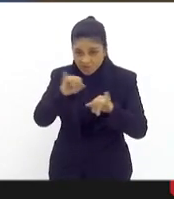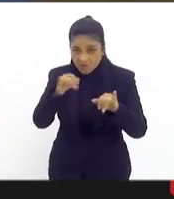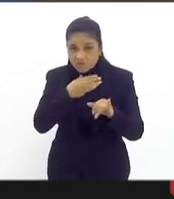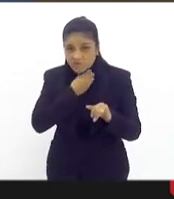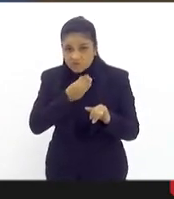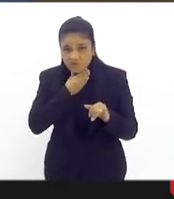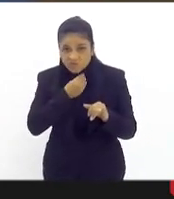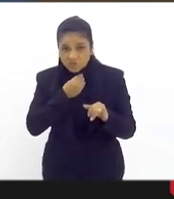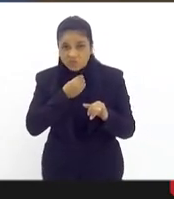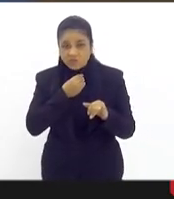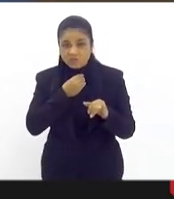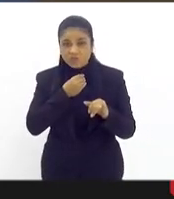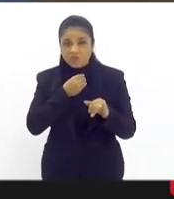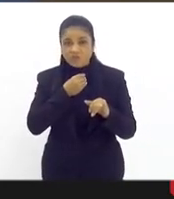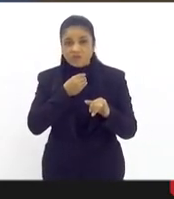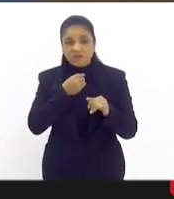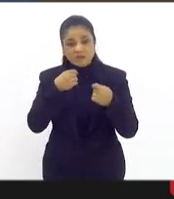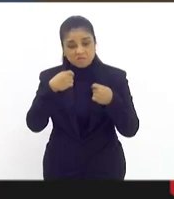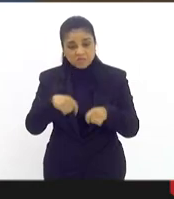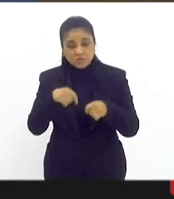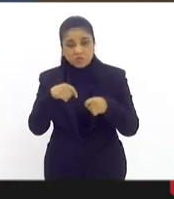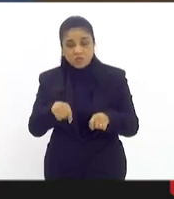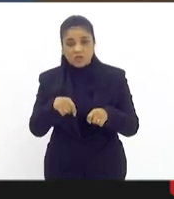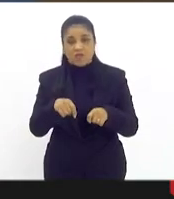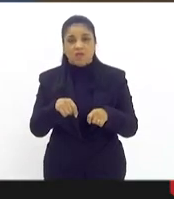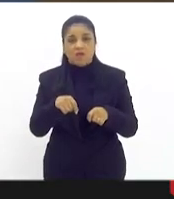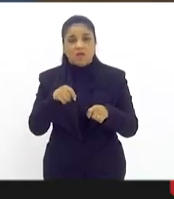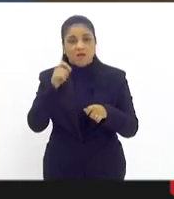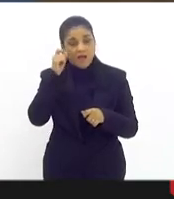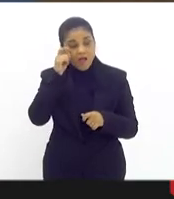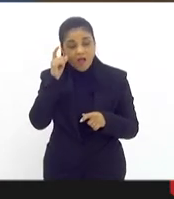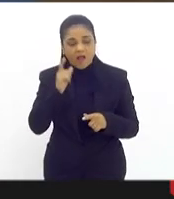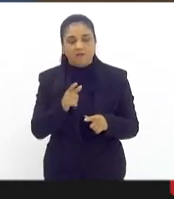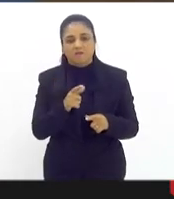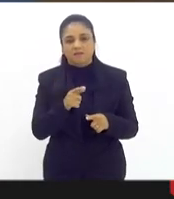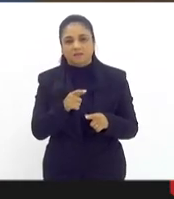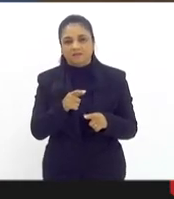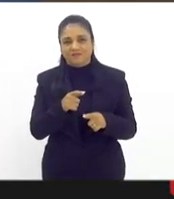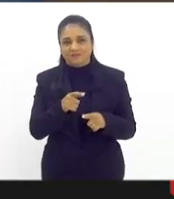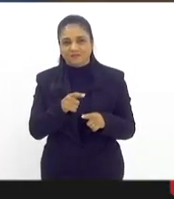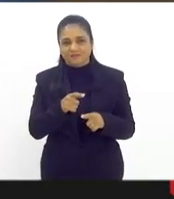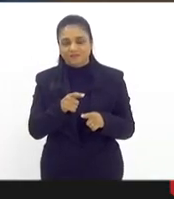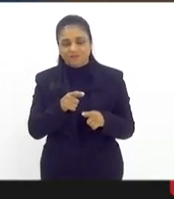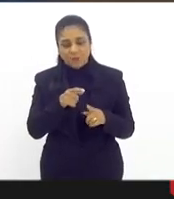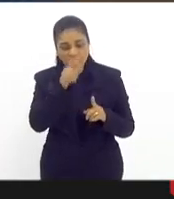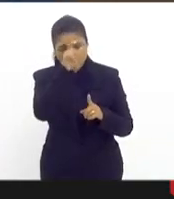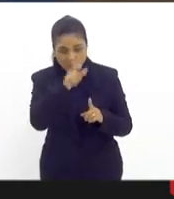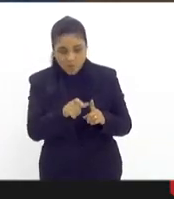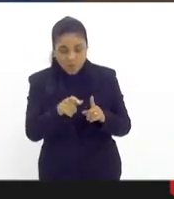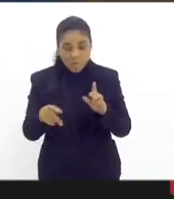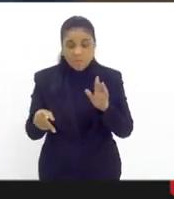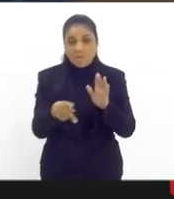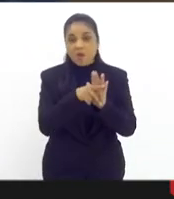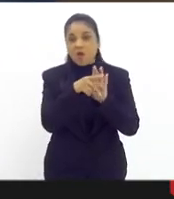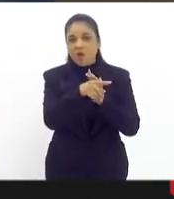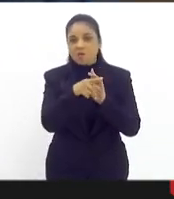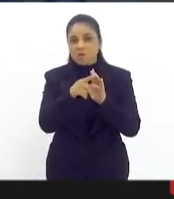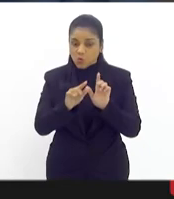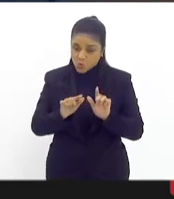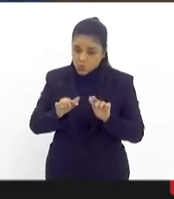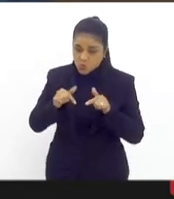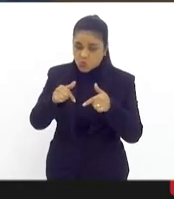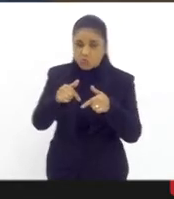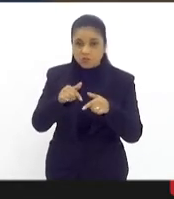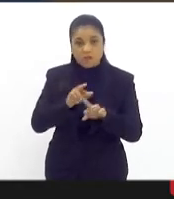sem ler, ele tem que ser educado, ele tem que ser alertado, ele tem que saber que ele não pode ter essa conduta, que isso pode produzir um dano na